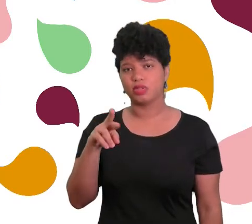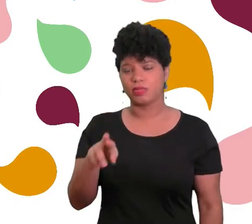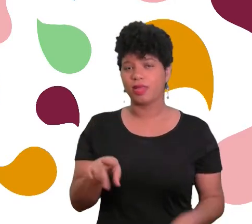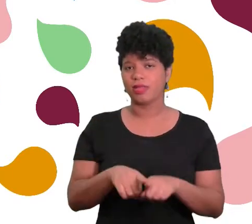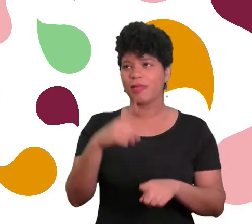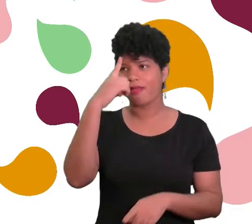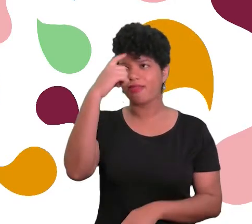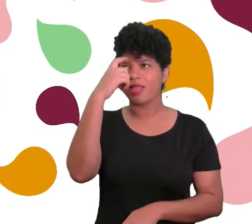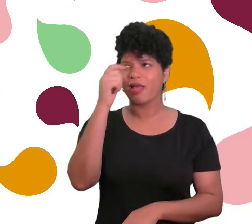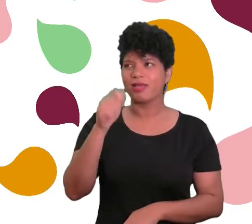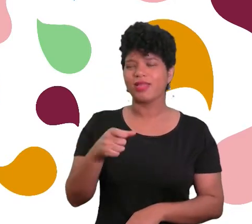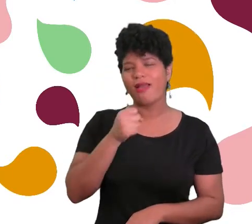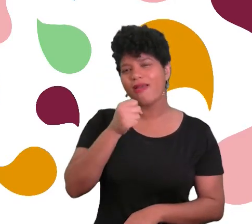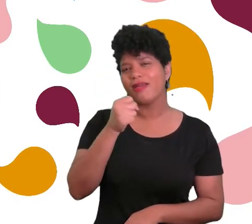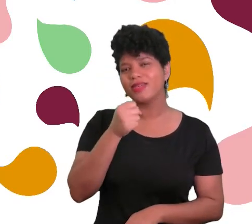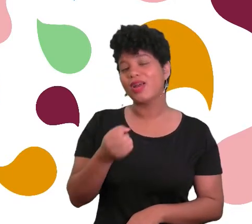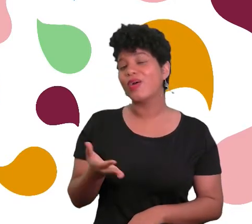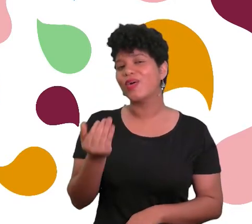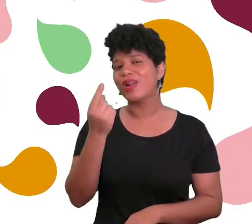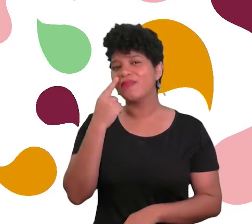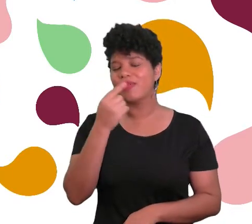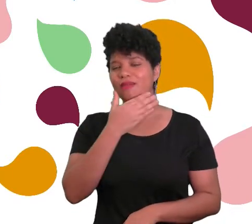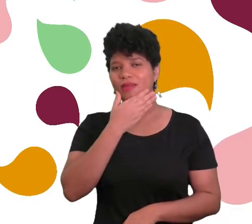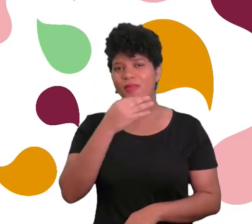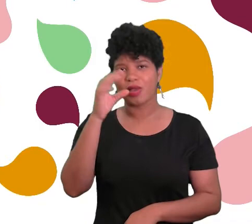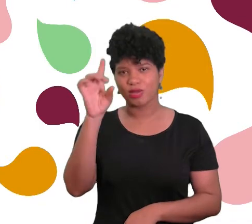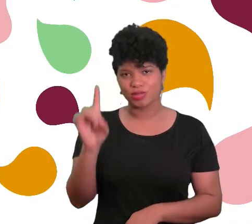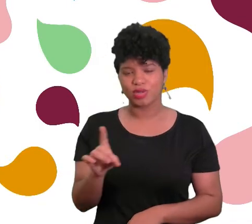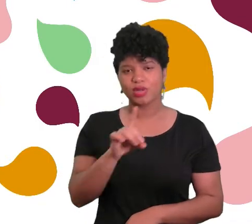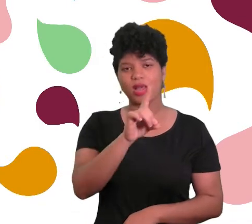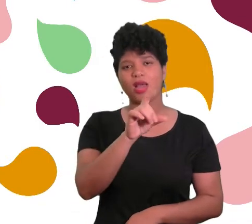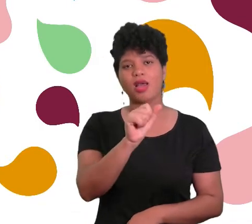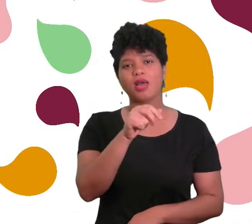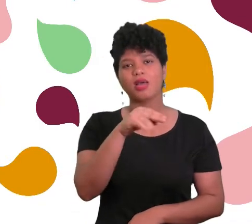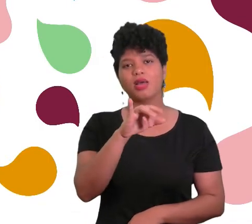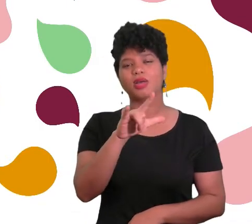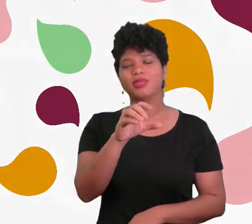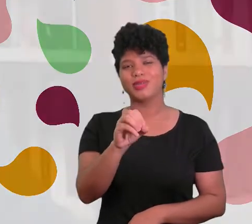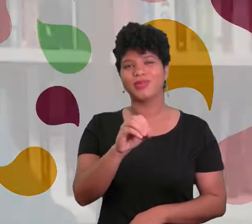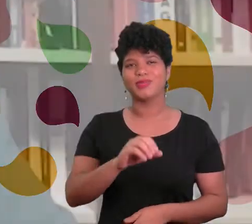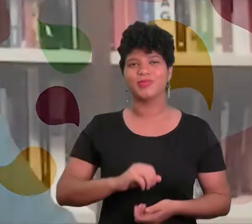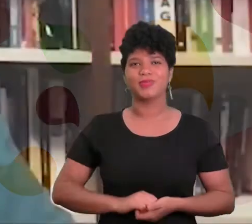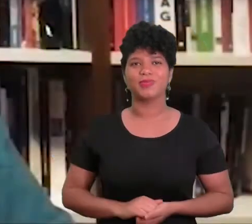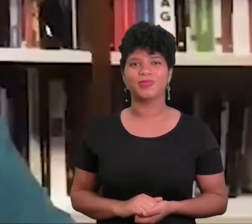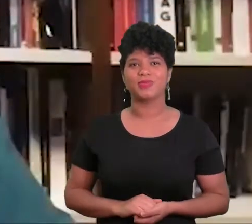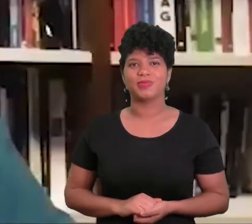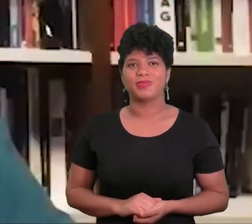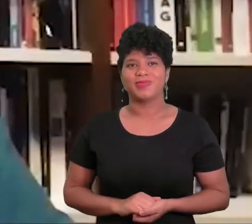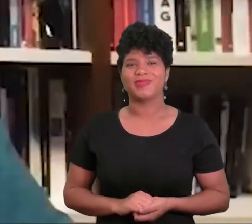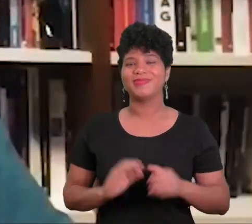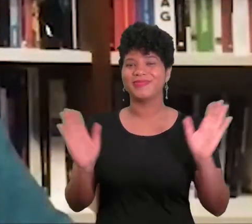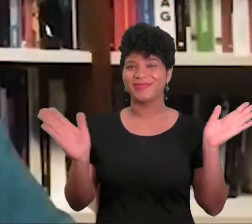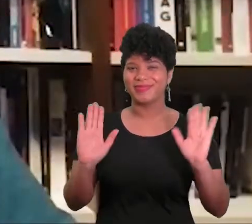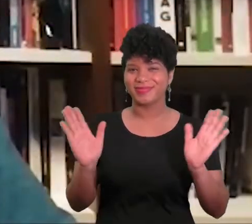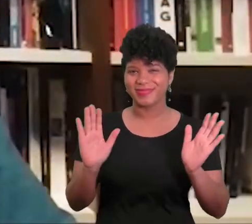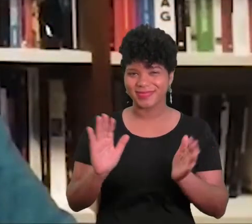dos debates. E agora a gente ouve o diretor Danilo Santos de Miranda. Meus